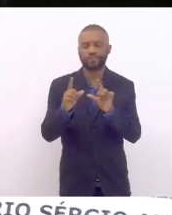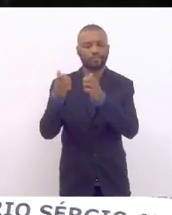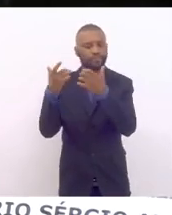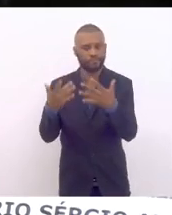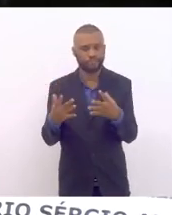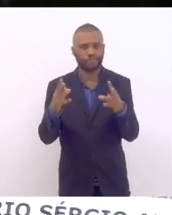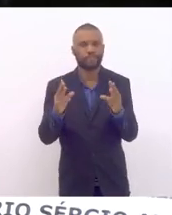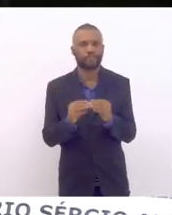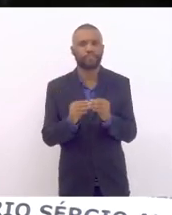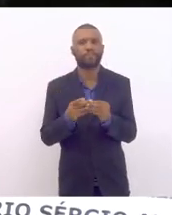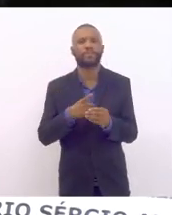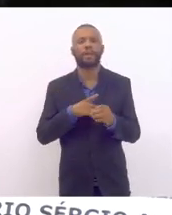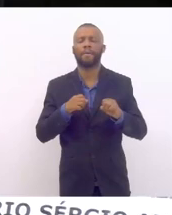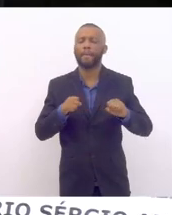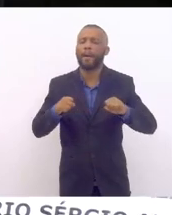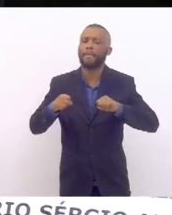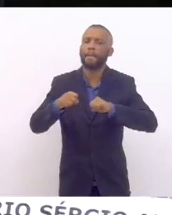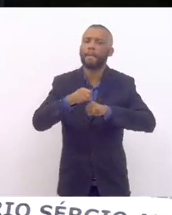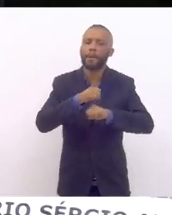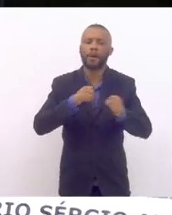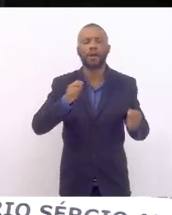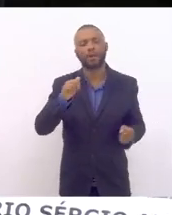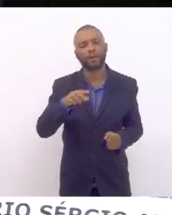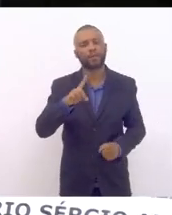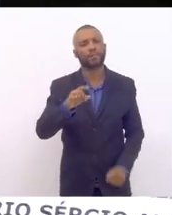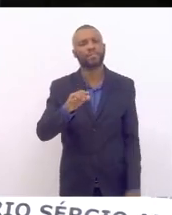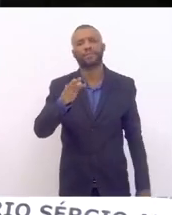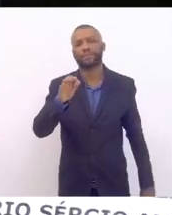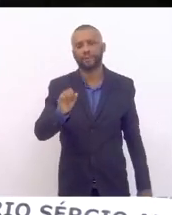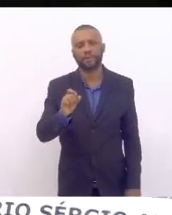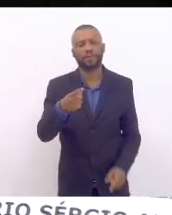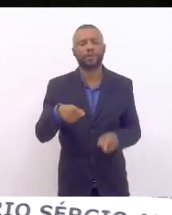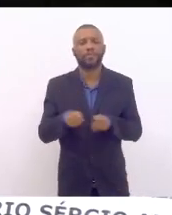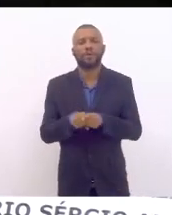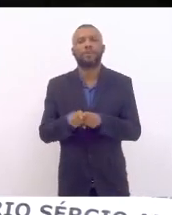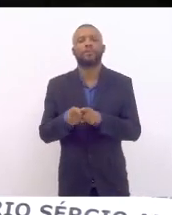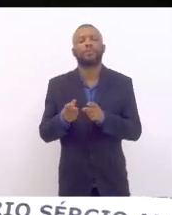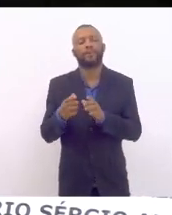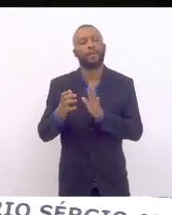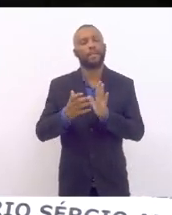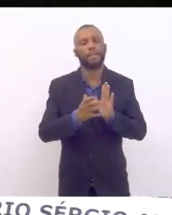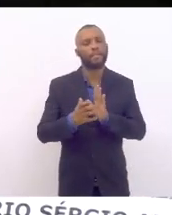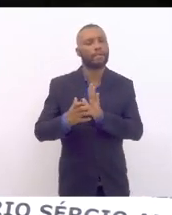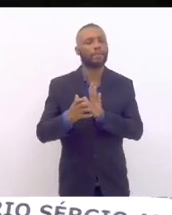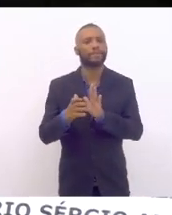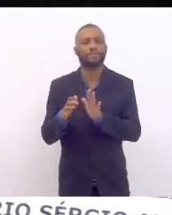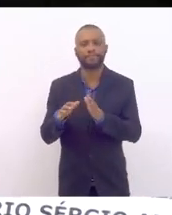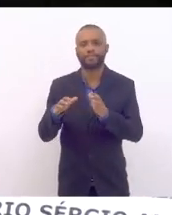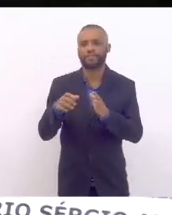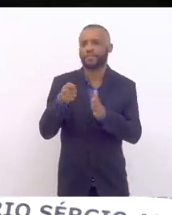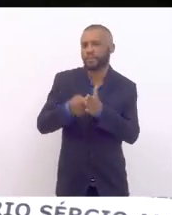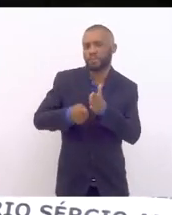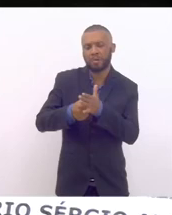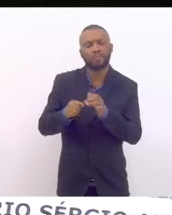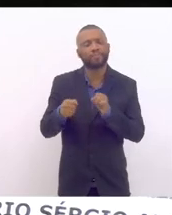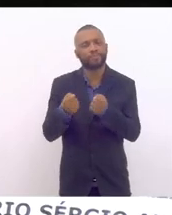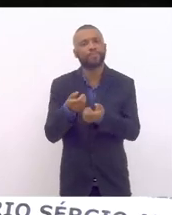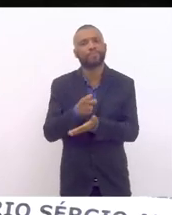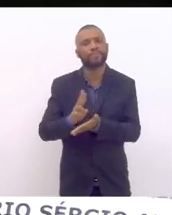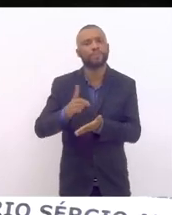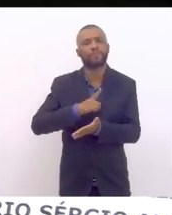um movimento que a gente fez junto à frente parlamentar em defesa das Universidades em que a Jandira comentava que